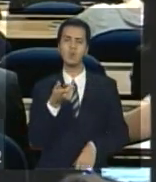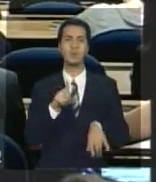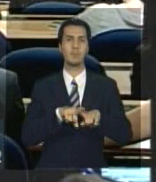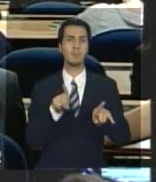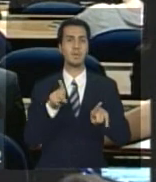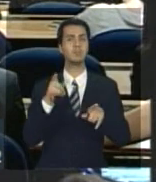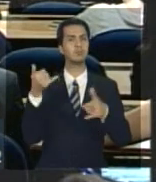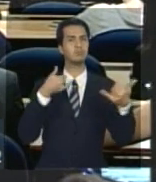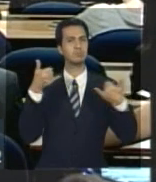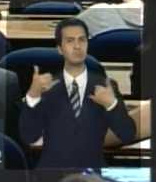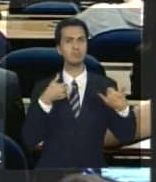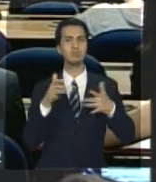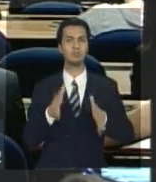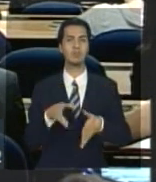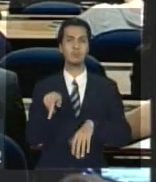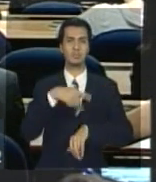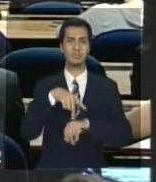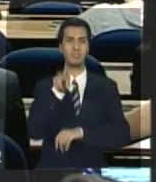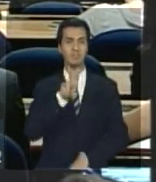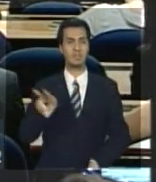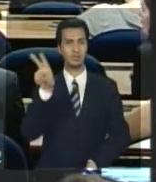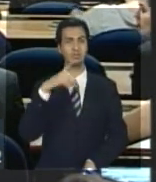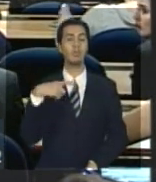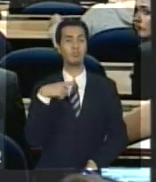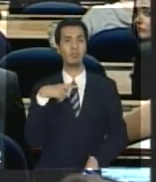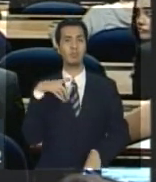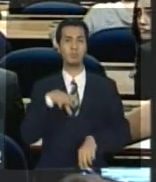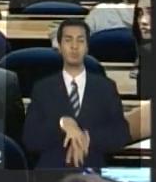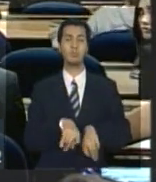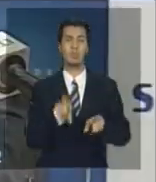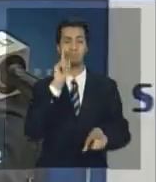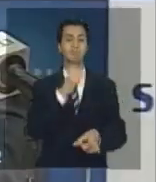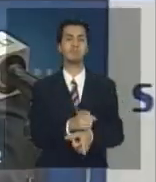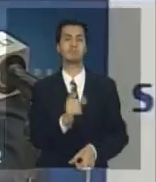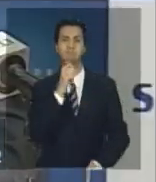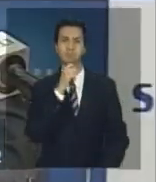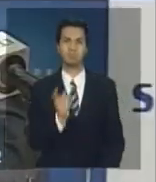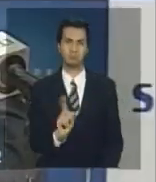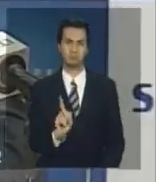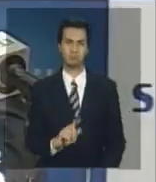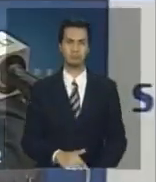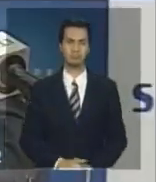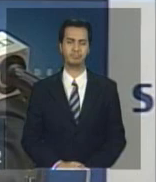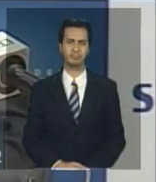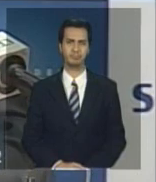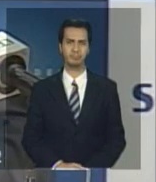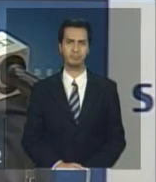estamos recebendo, a Venezuela tem, mas eles ainda não confirmaram.